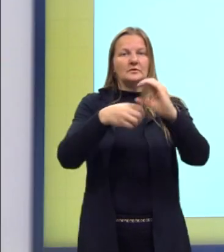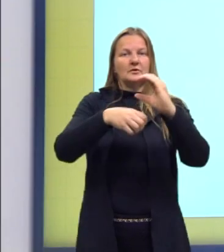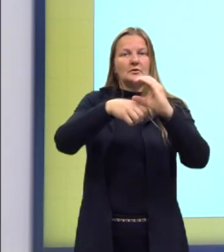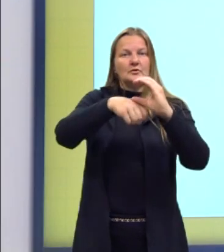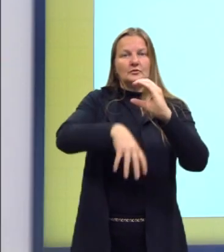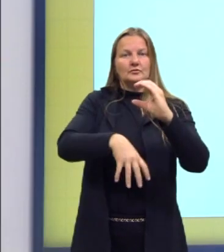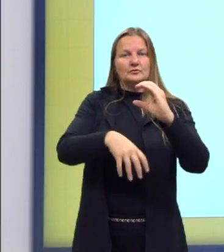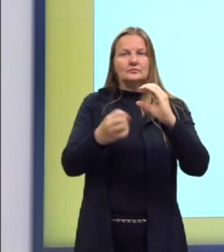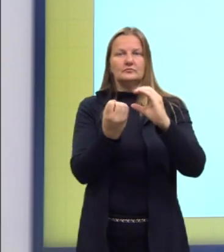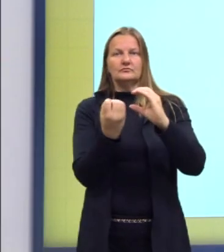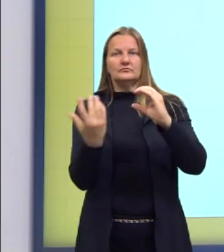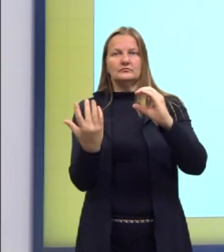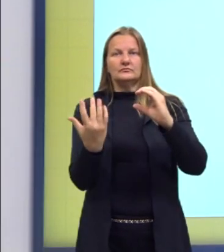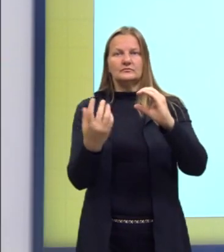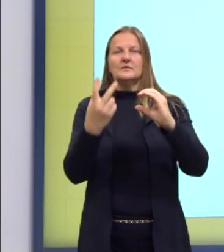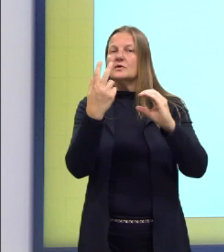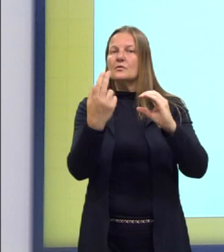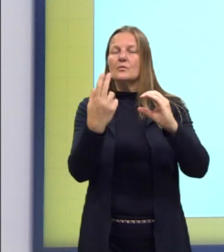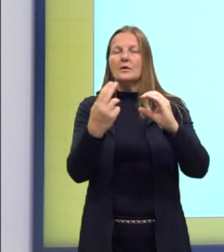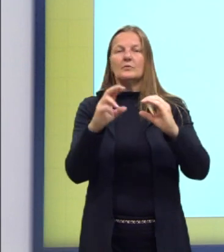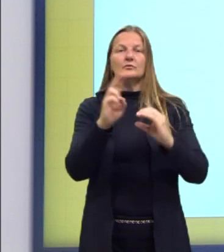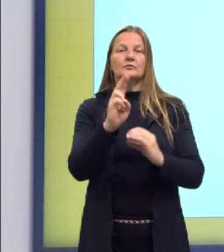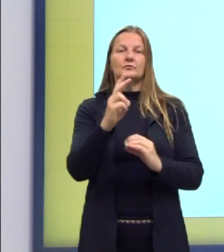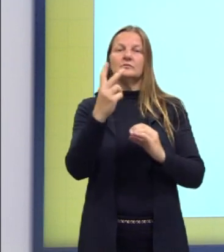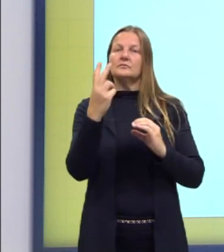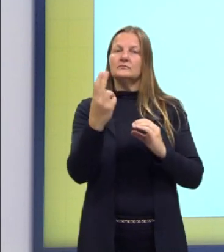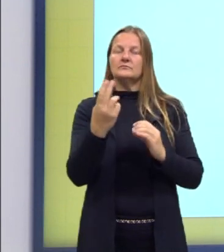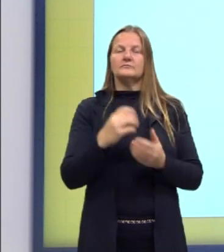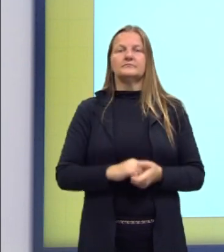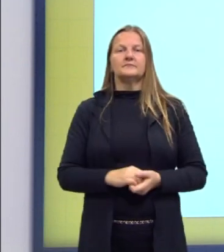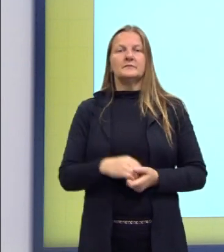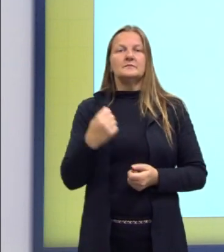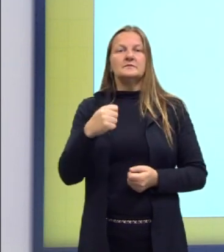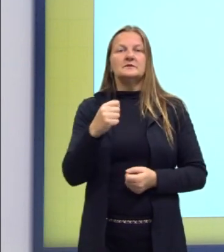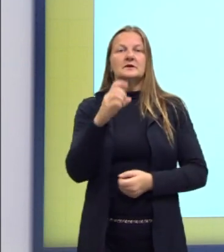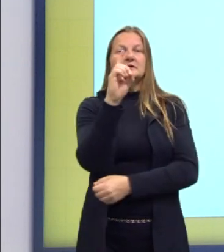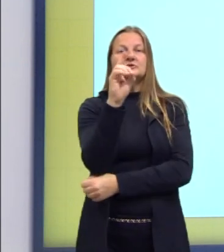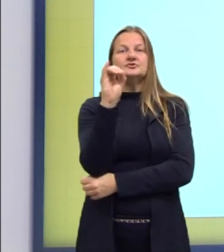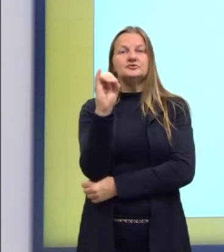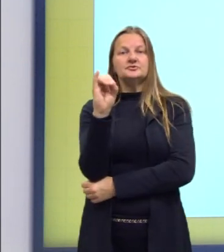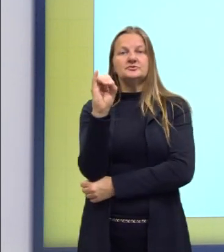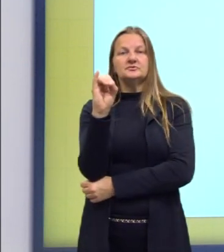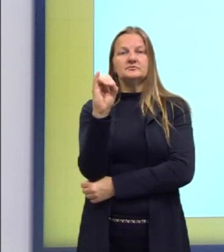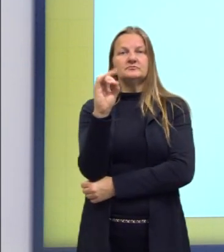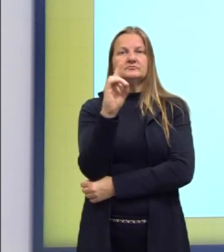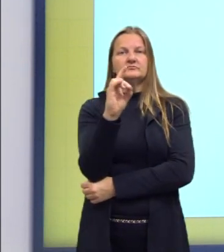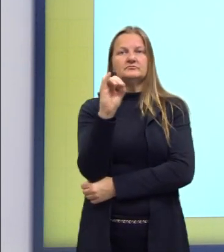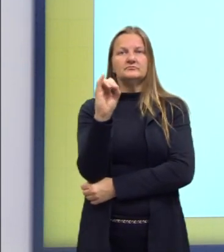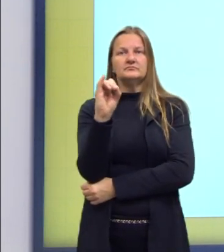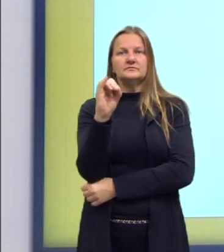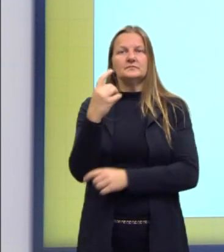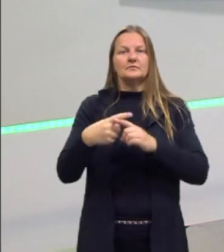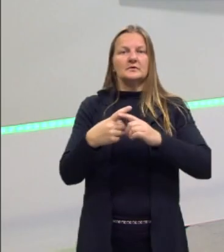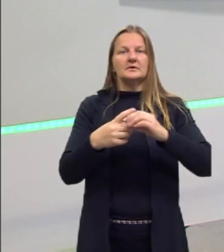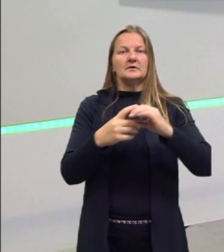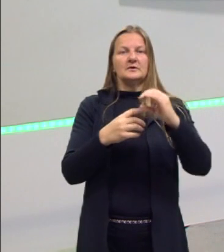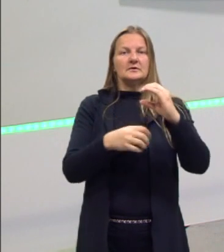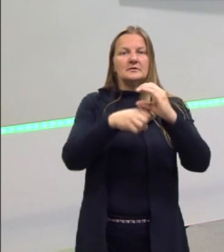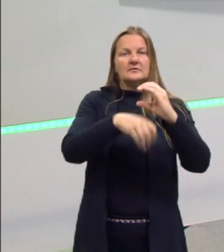ramificações bom então na hora de dar nomes Eu só preciso colocar um dia na frente do nome da ramificação